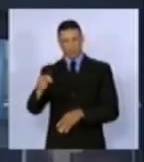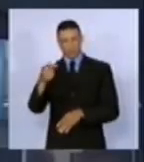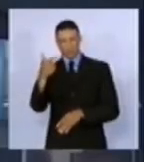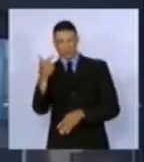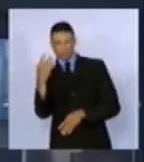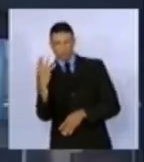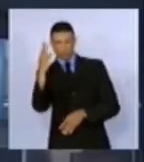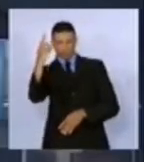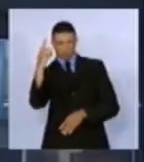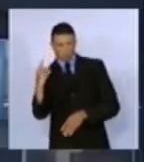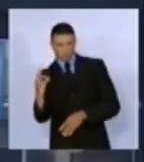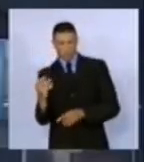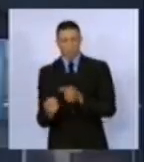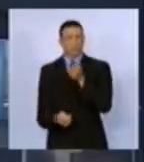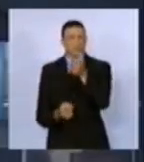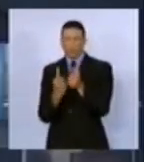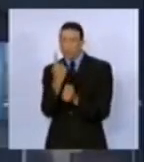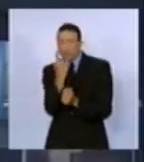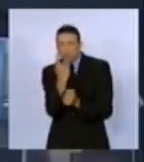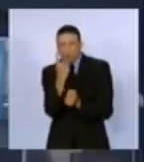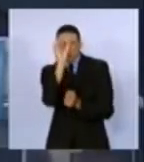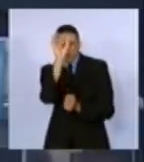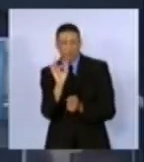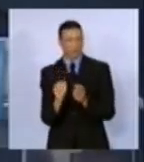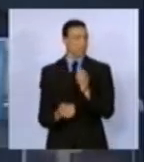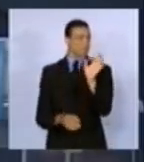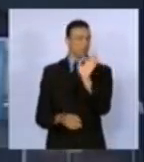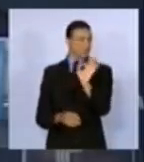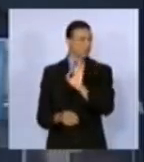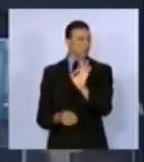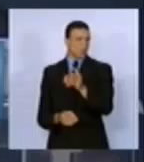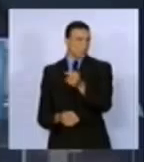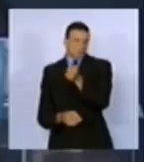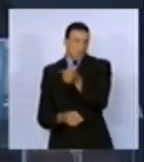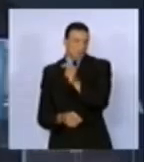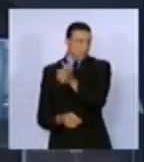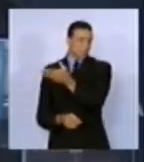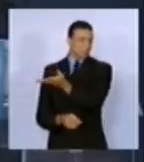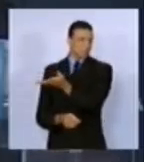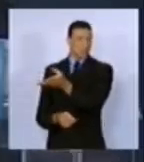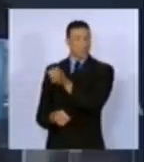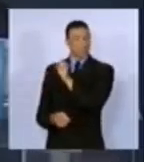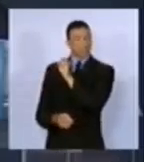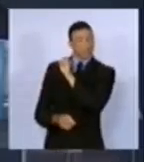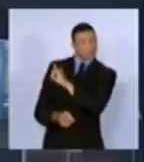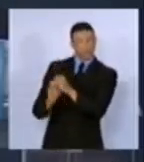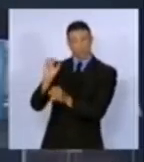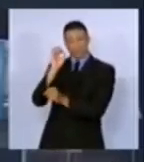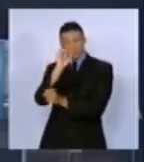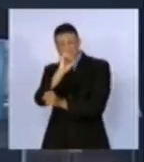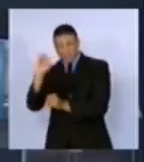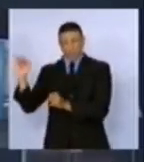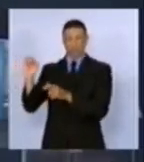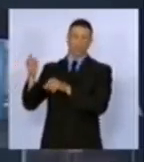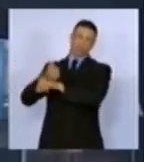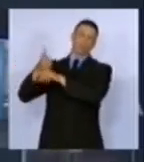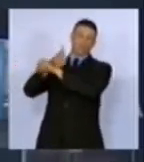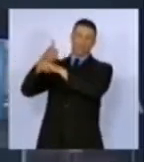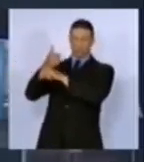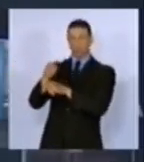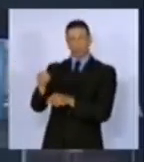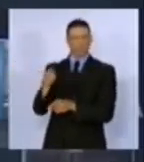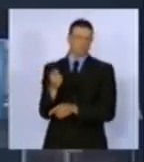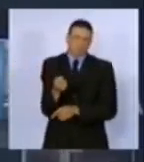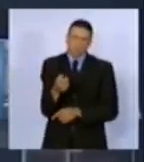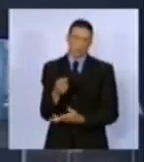0,024% não é nem 1% no total dos trabalhadores claro que o ideal seria zero Mas então eu acho que é importante ter esse